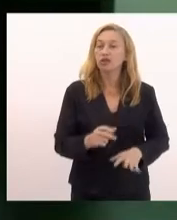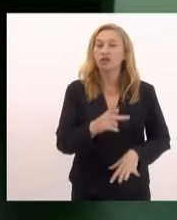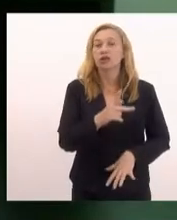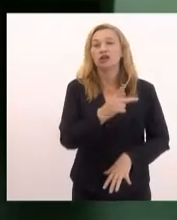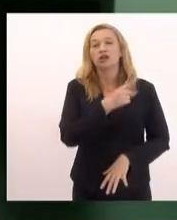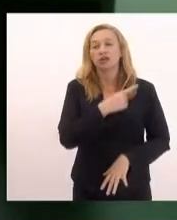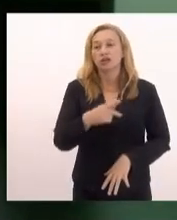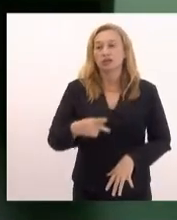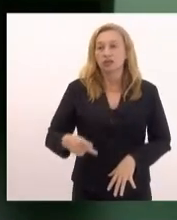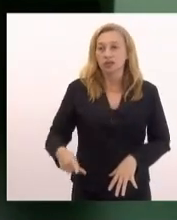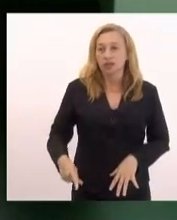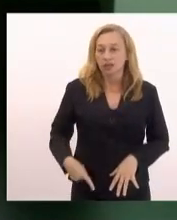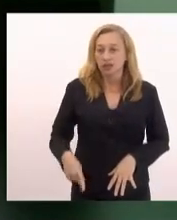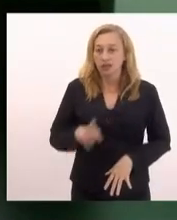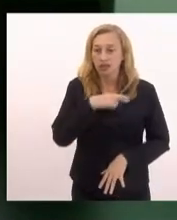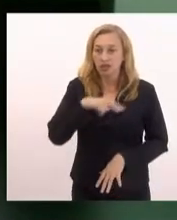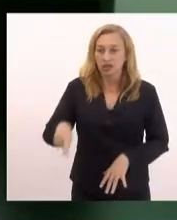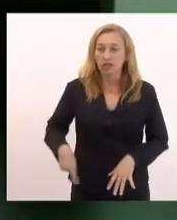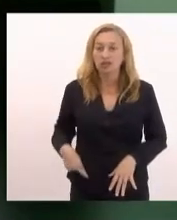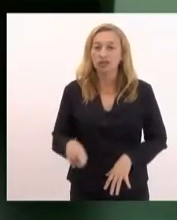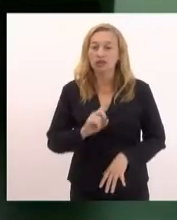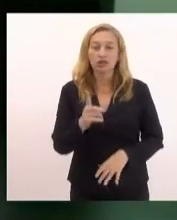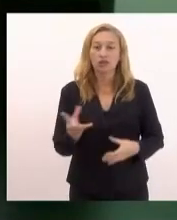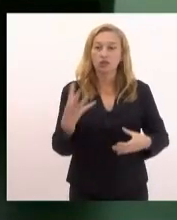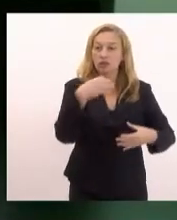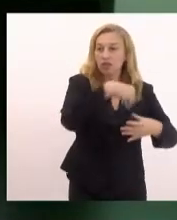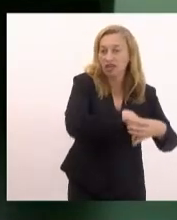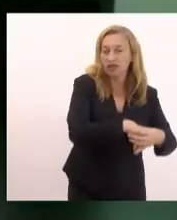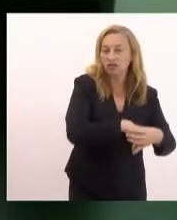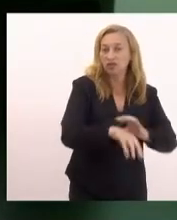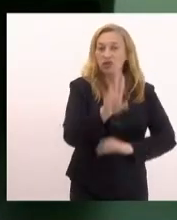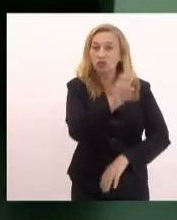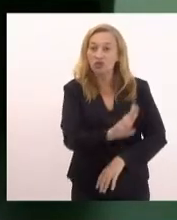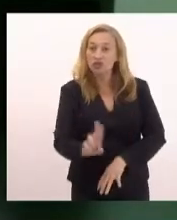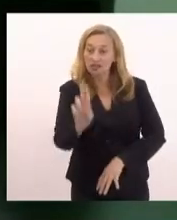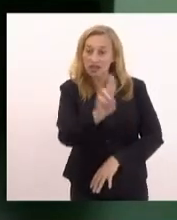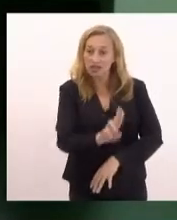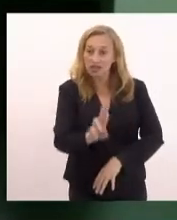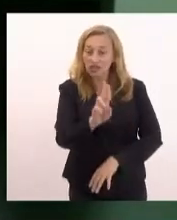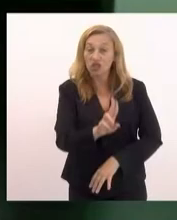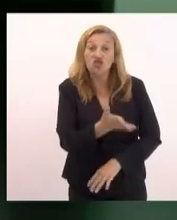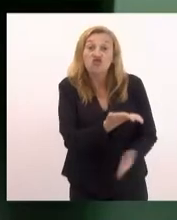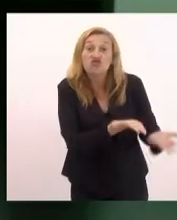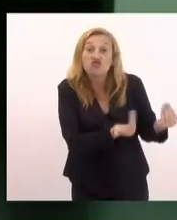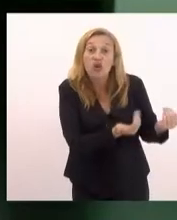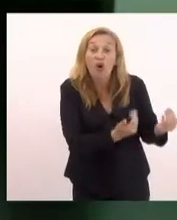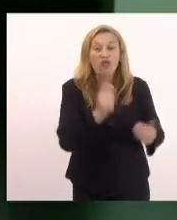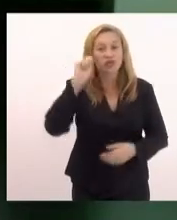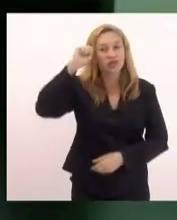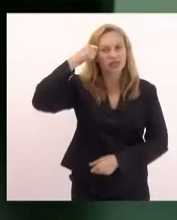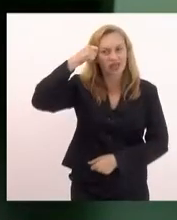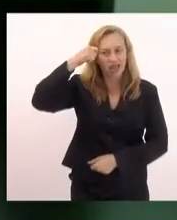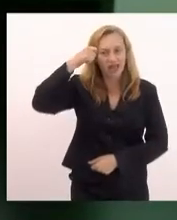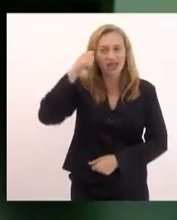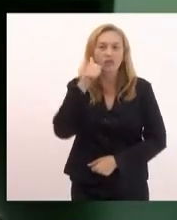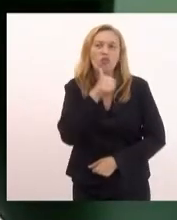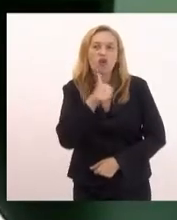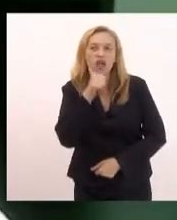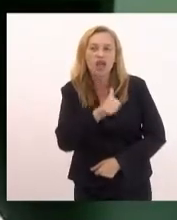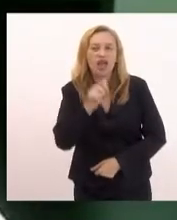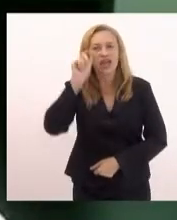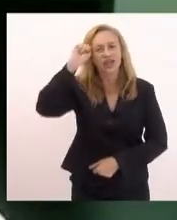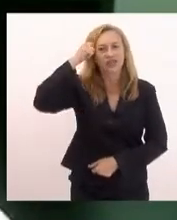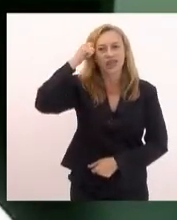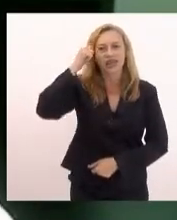República, porque ela colocou dentro das universidades jovens negros, mulheres,